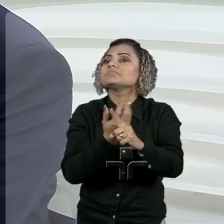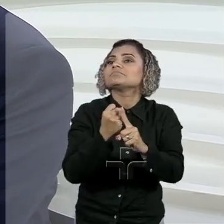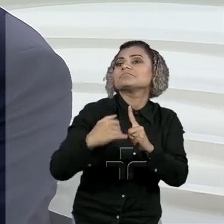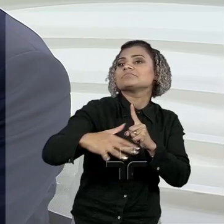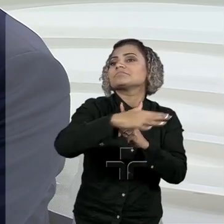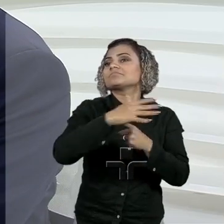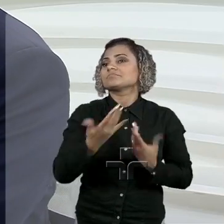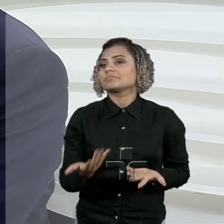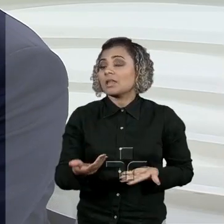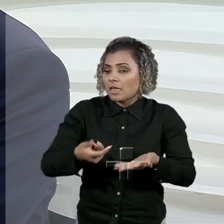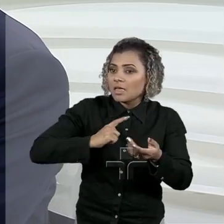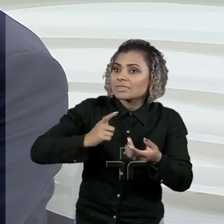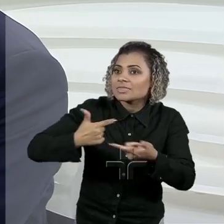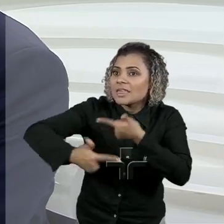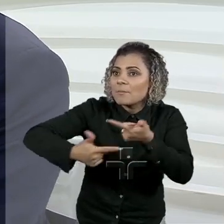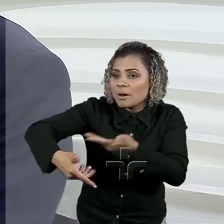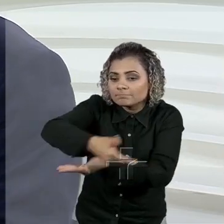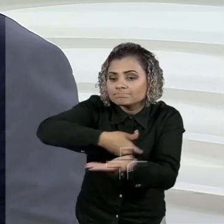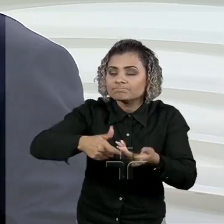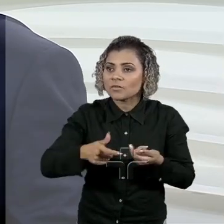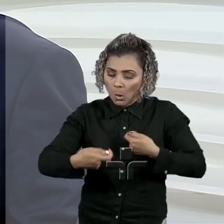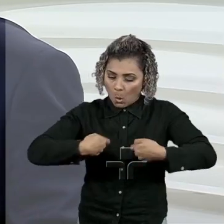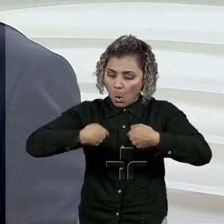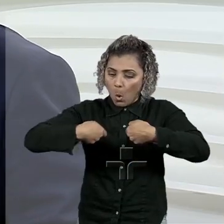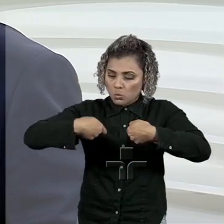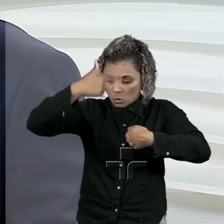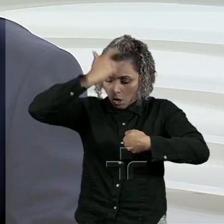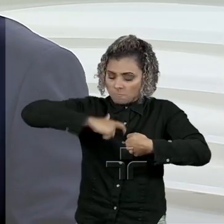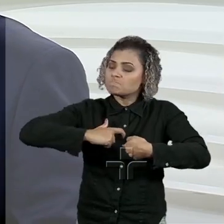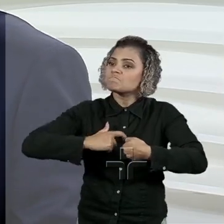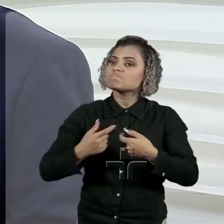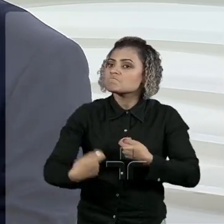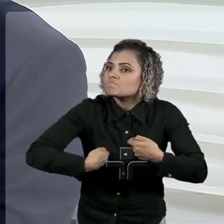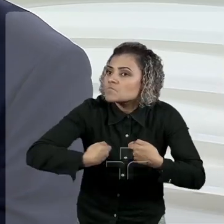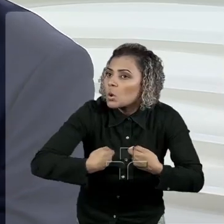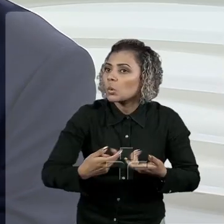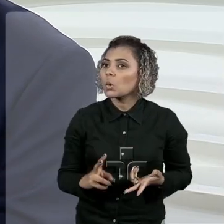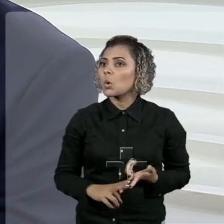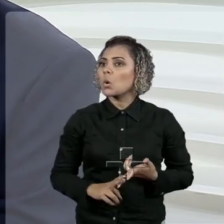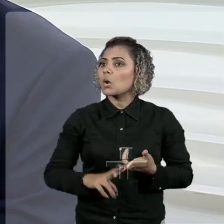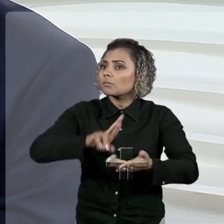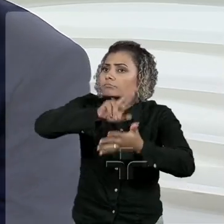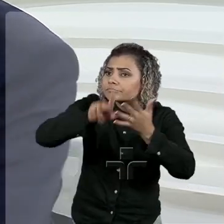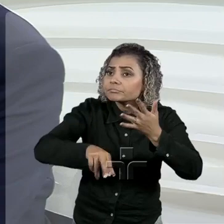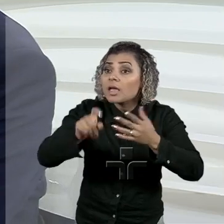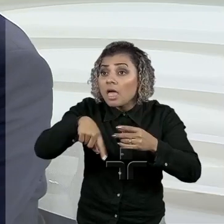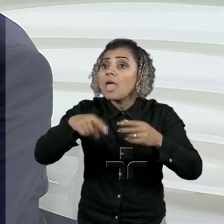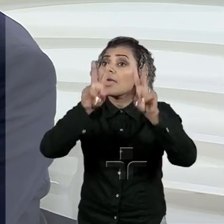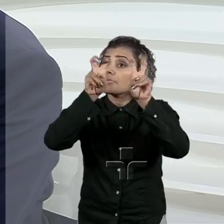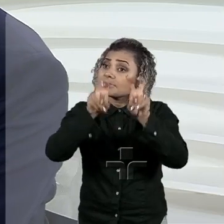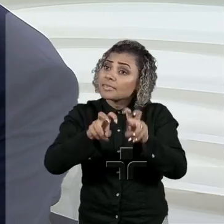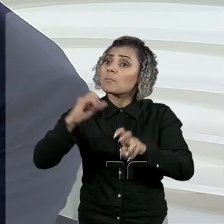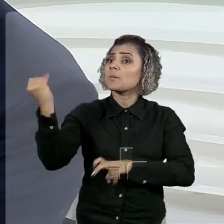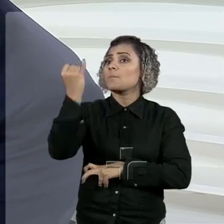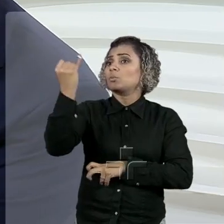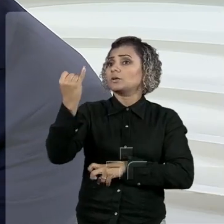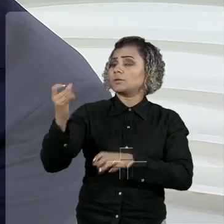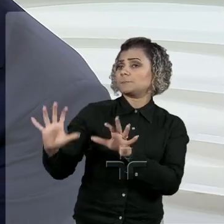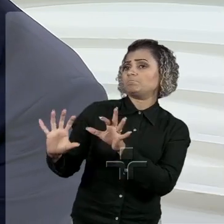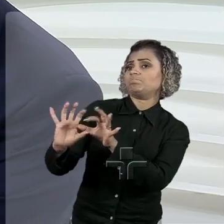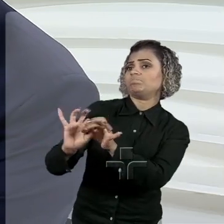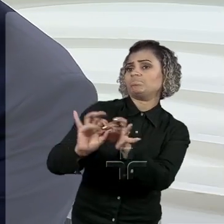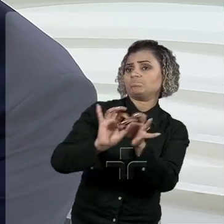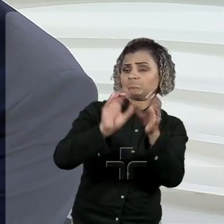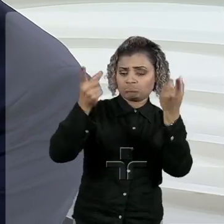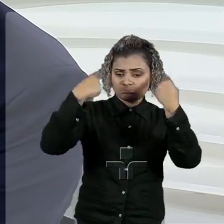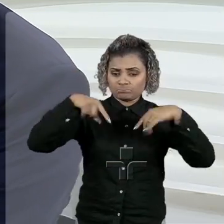socioemocionais, trabalho em colaboração, autocontrole, determinação, por exemplo, que são coisas que podem ser potencializadas, especialmente, por